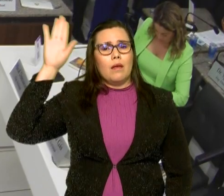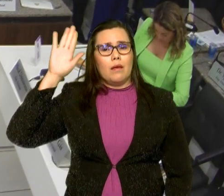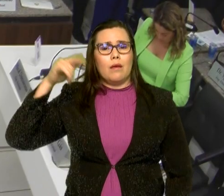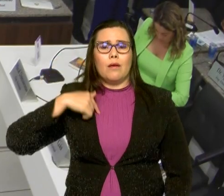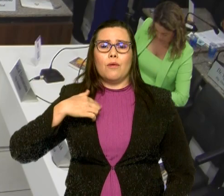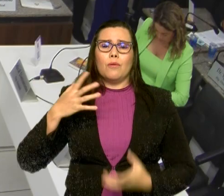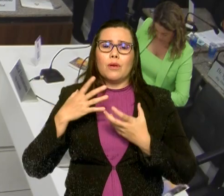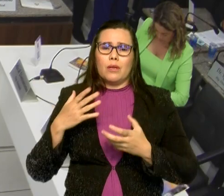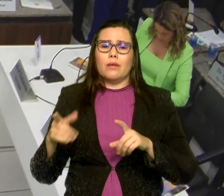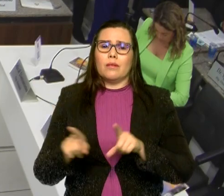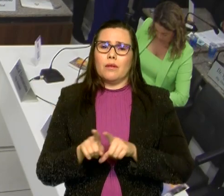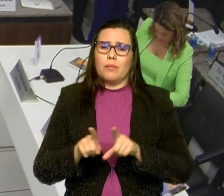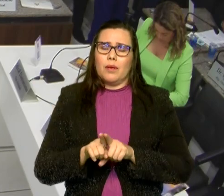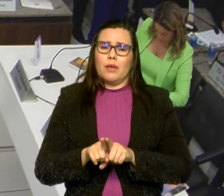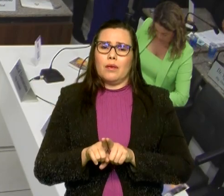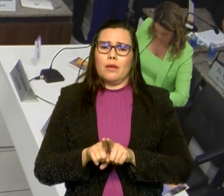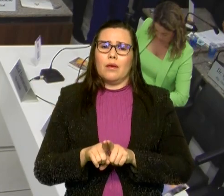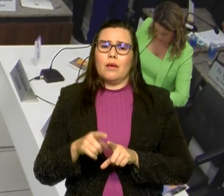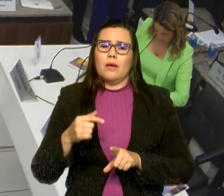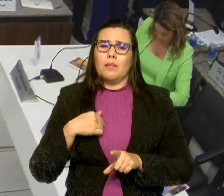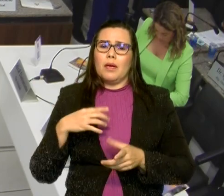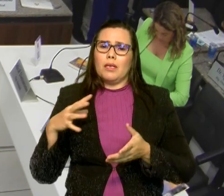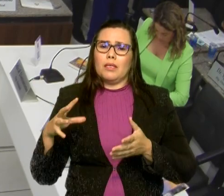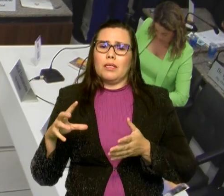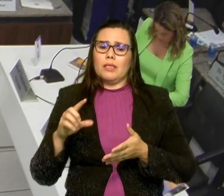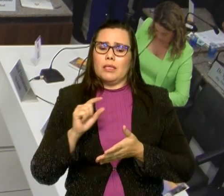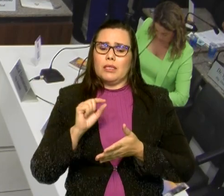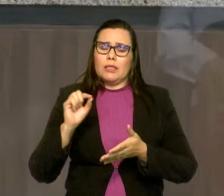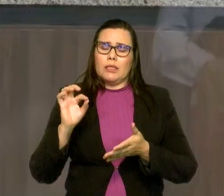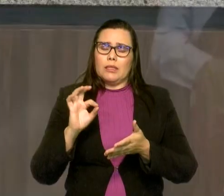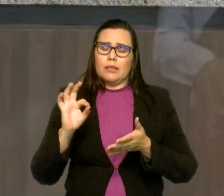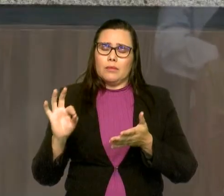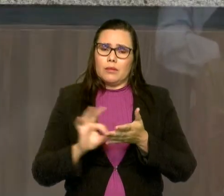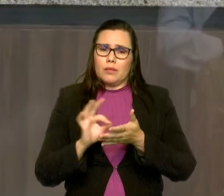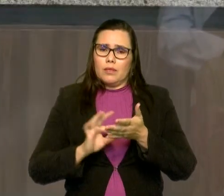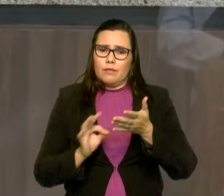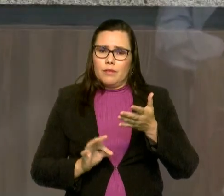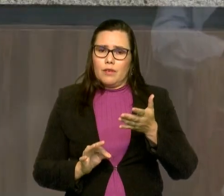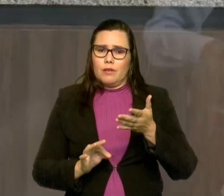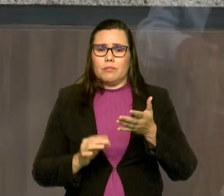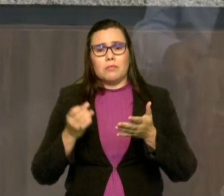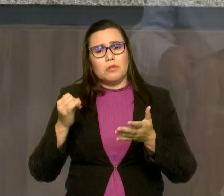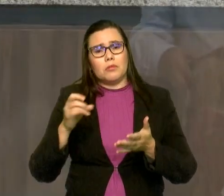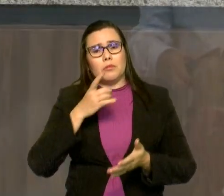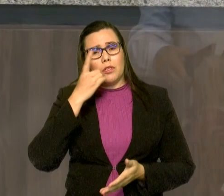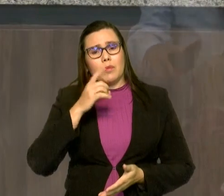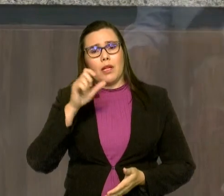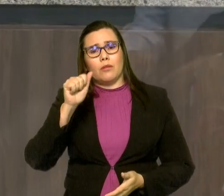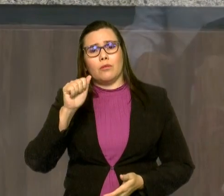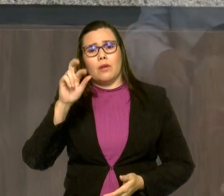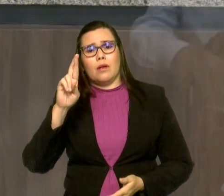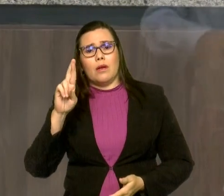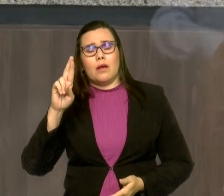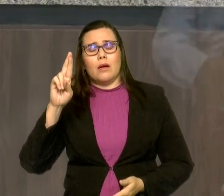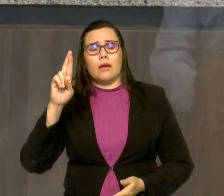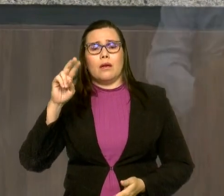na indicação do... Deputada Cláudia Coutinho, que subscreveu o